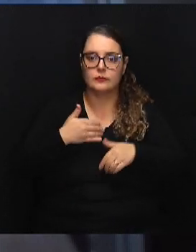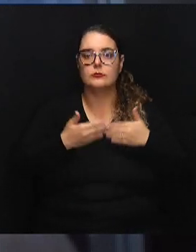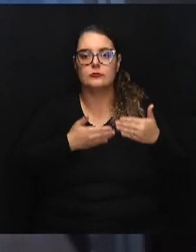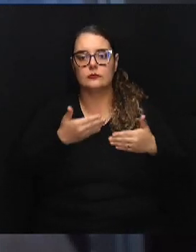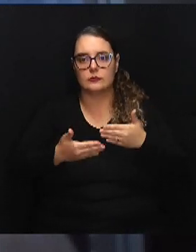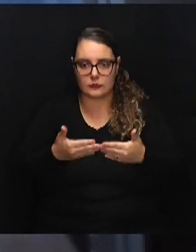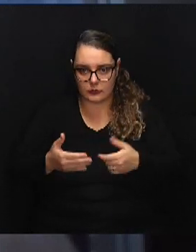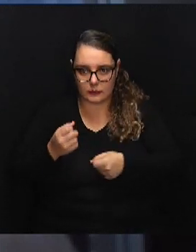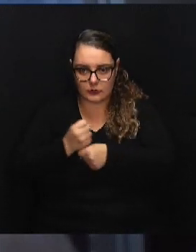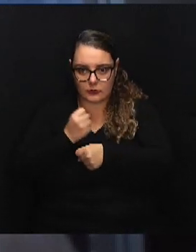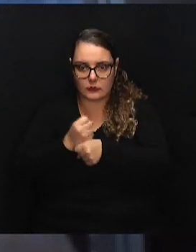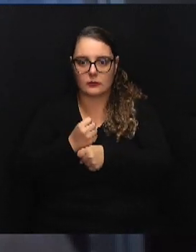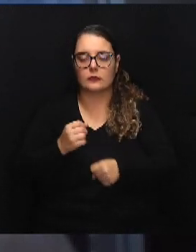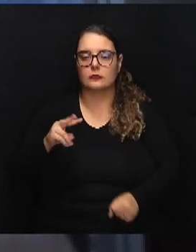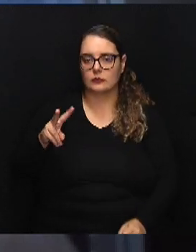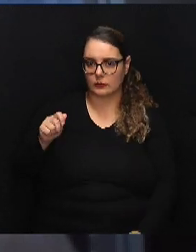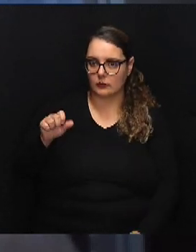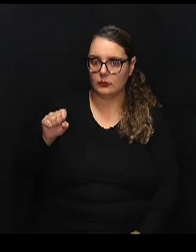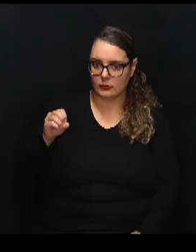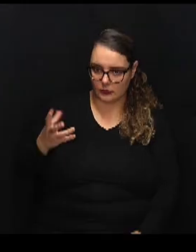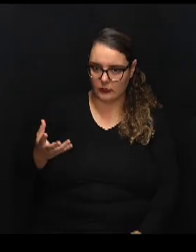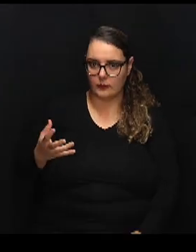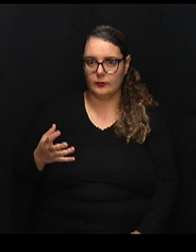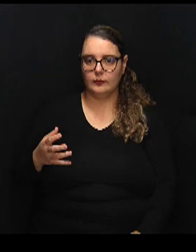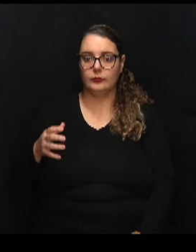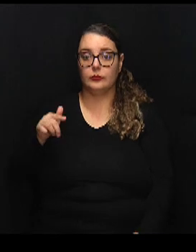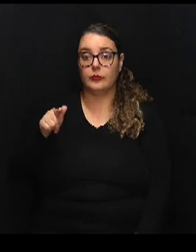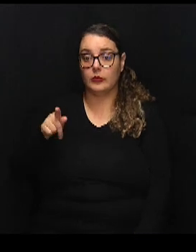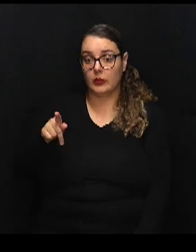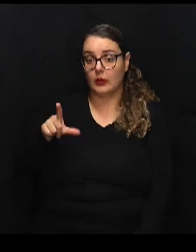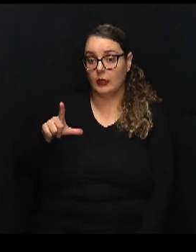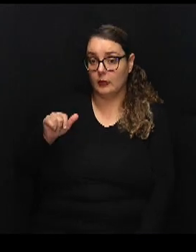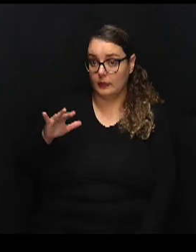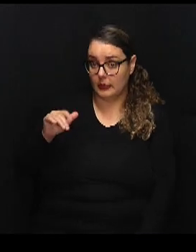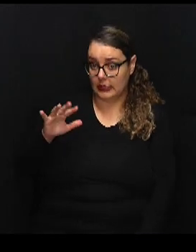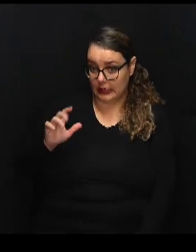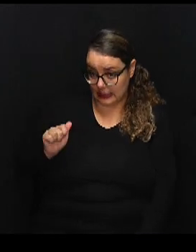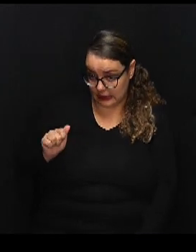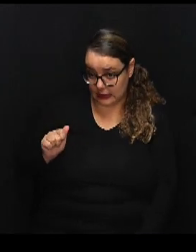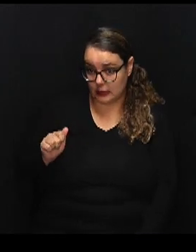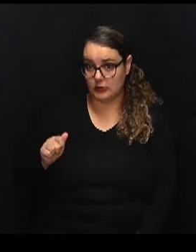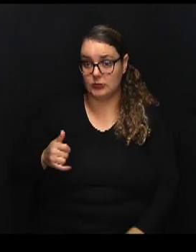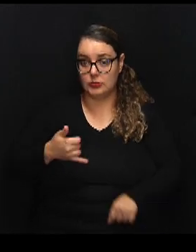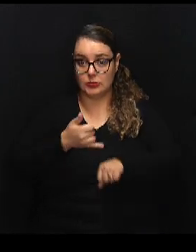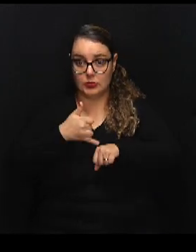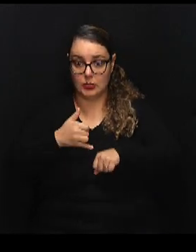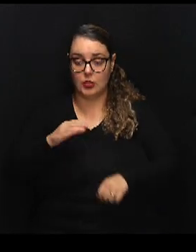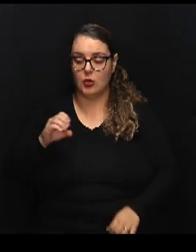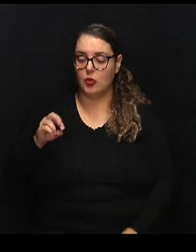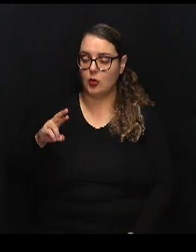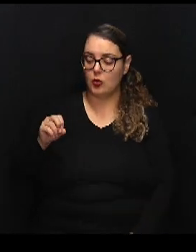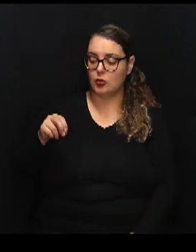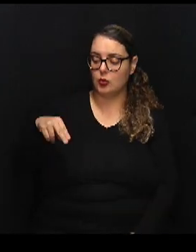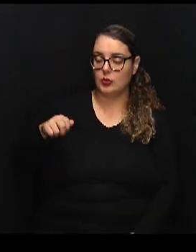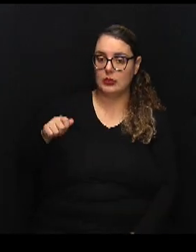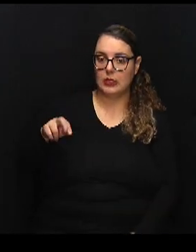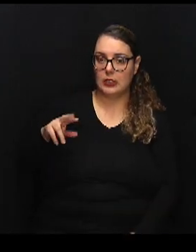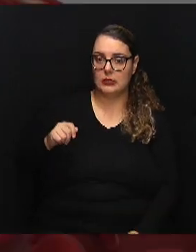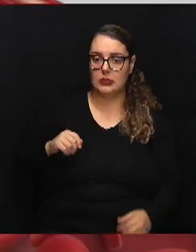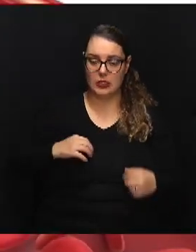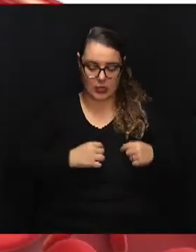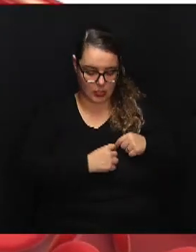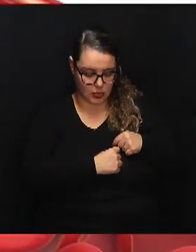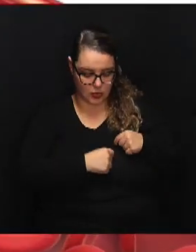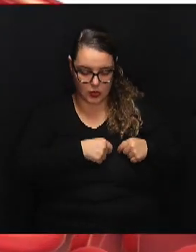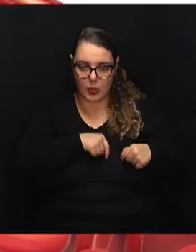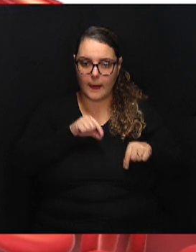anos, nesses vasos, né? Então, são as placas de gordura das coronárias, Coronárias são artérias pequenas, então